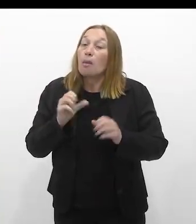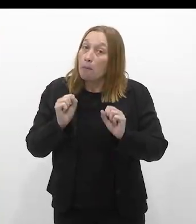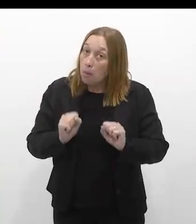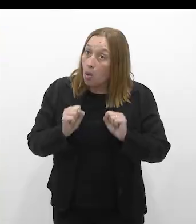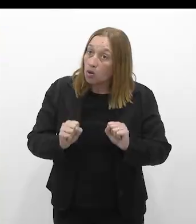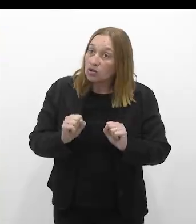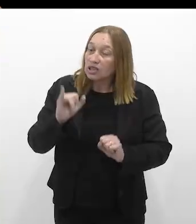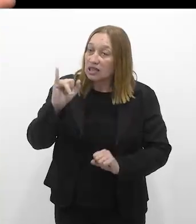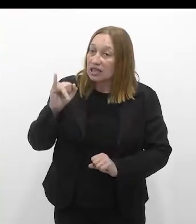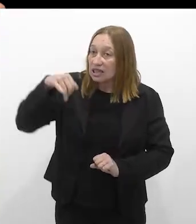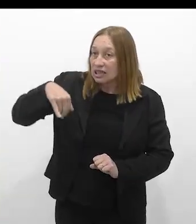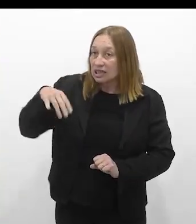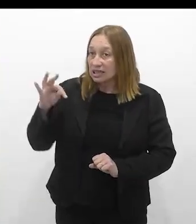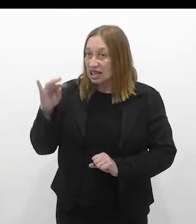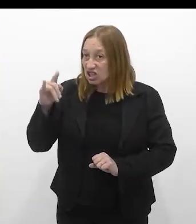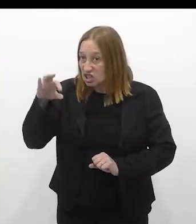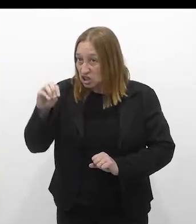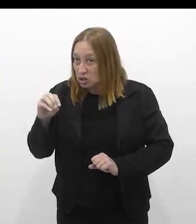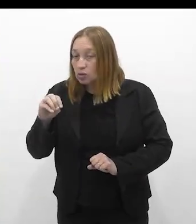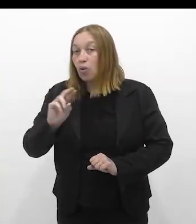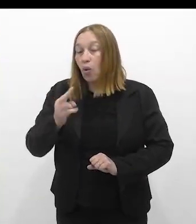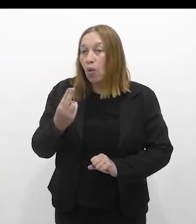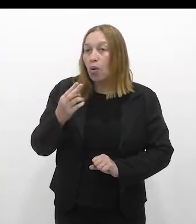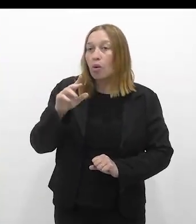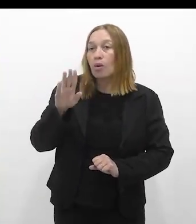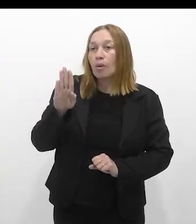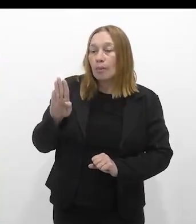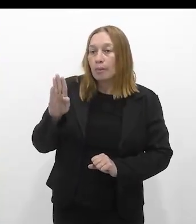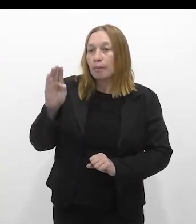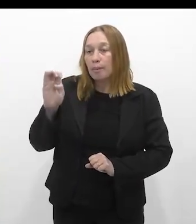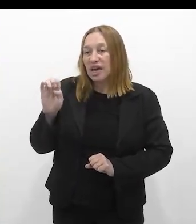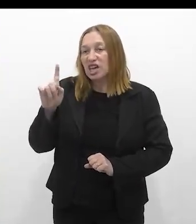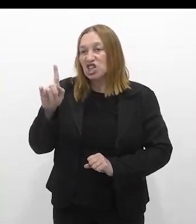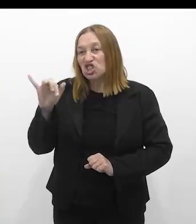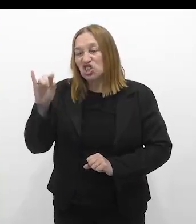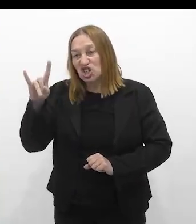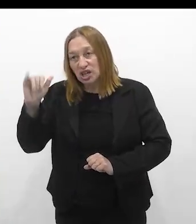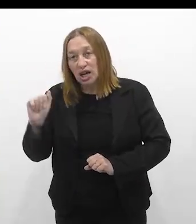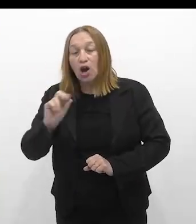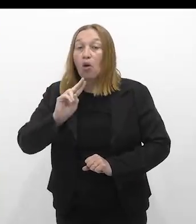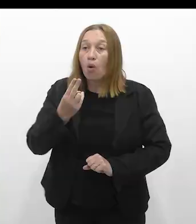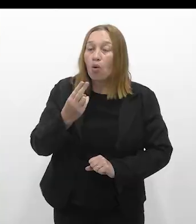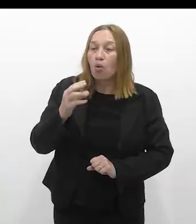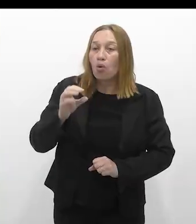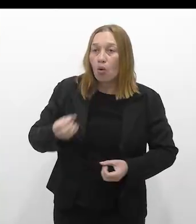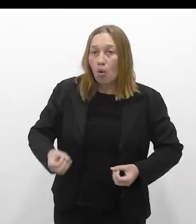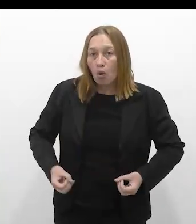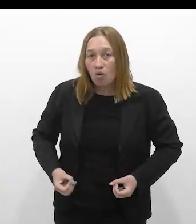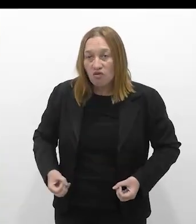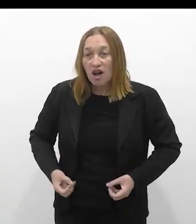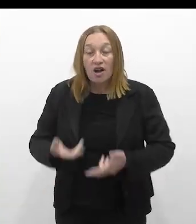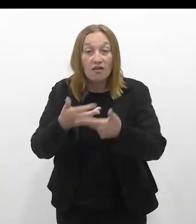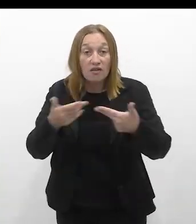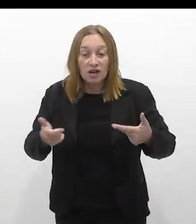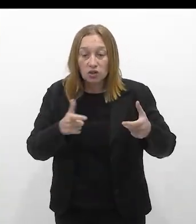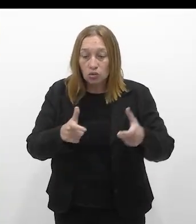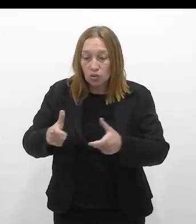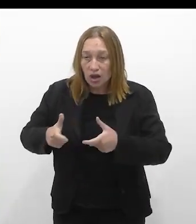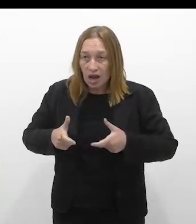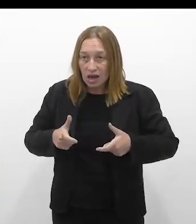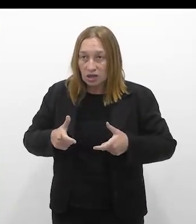no intestino, pode ficar na bexiga, pode ficar no ovário, enfim, vários lugares no corpo.